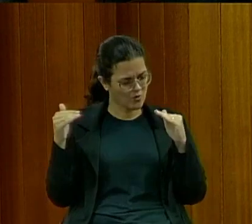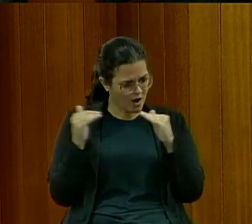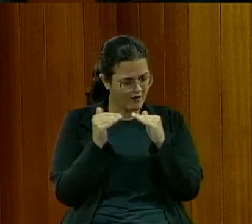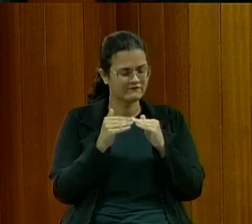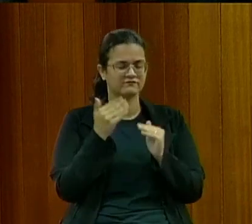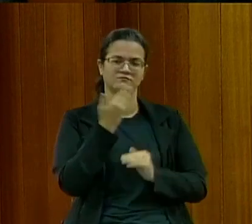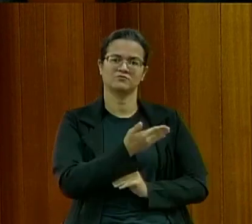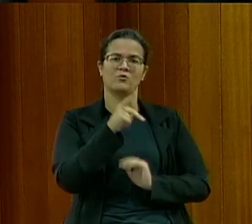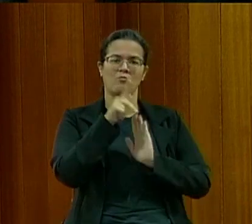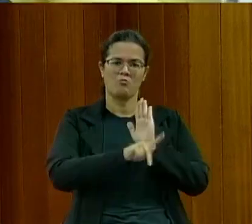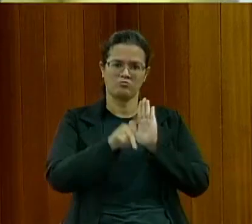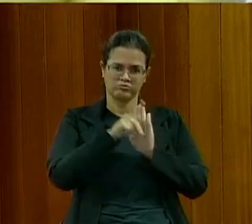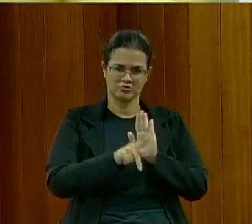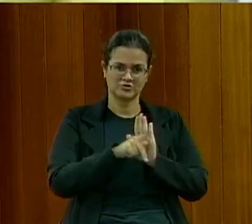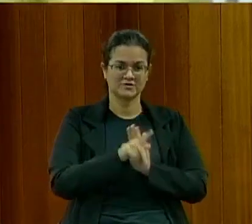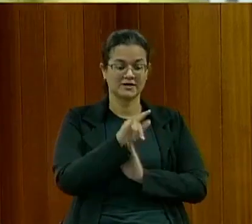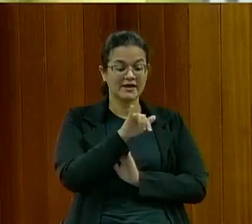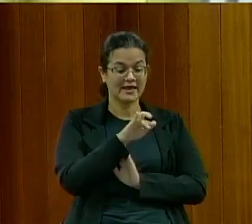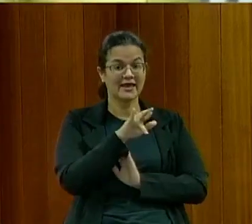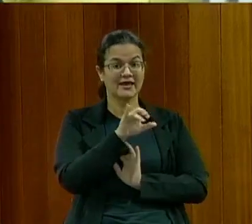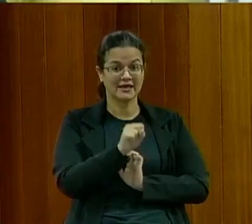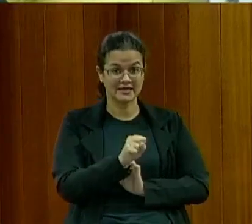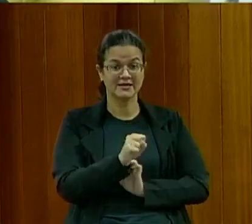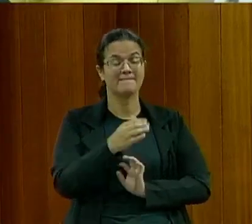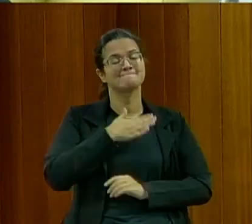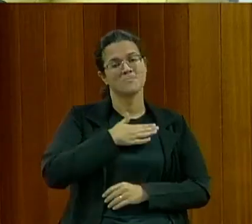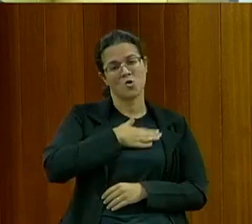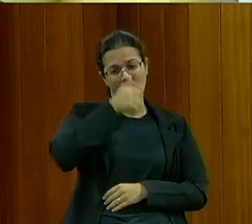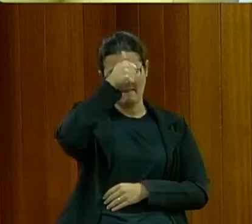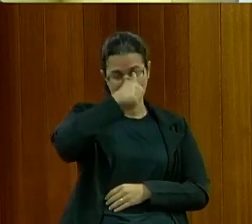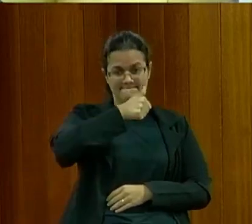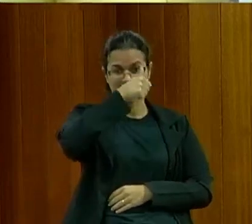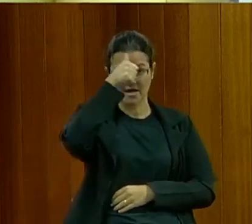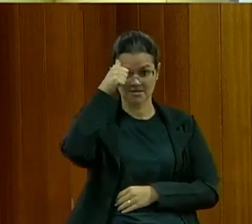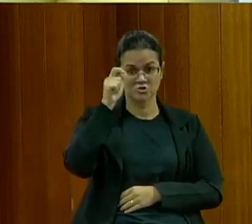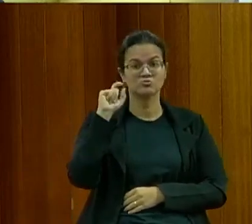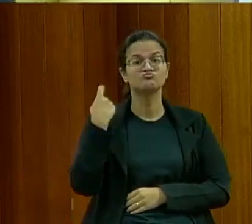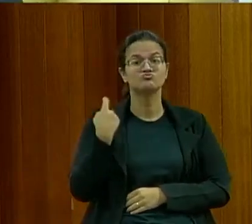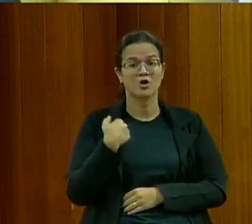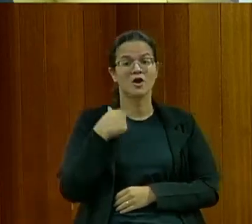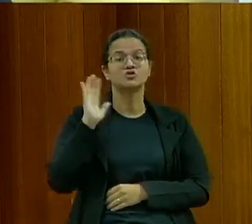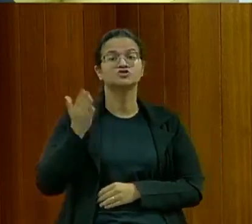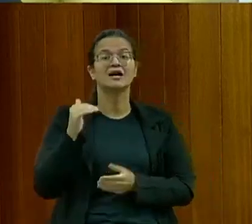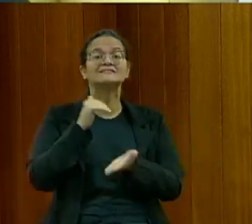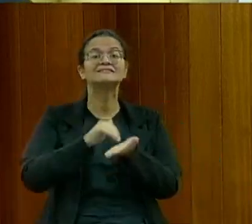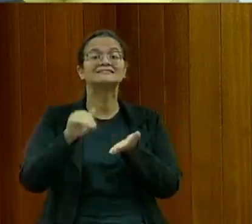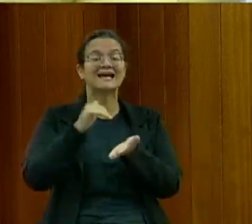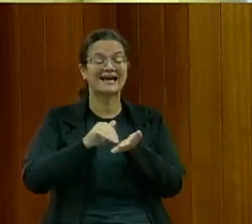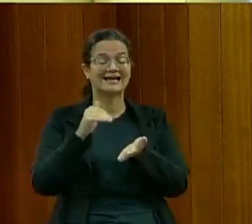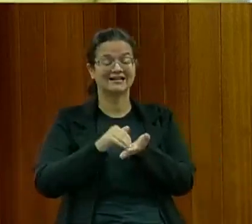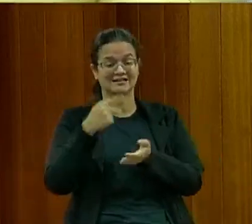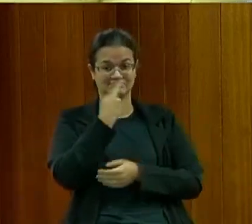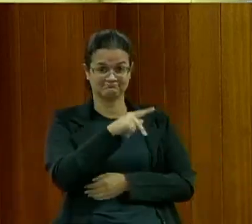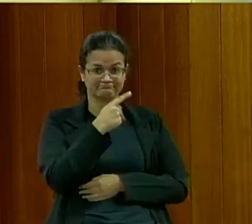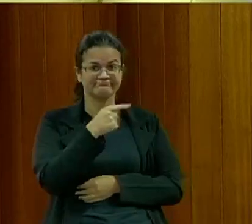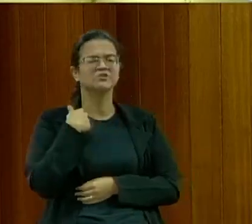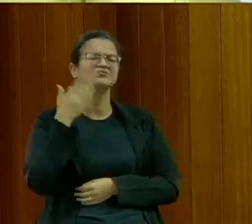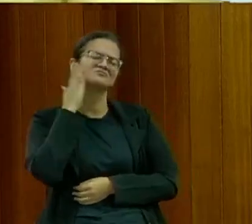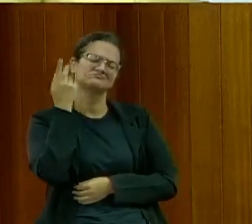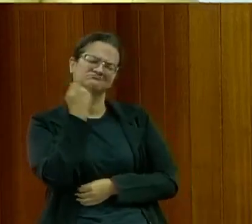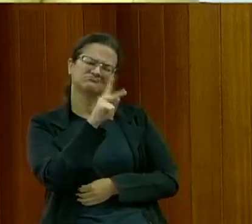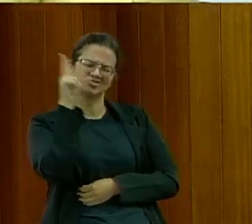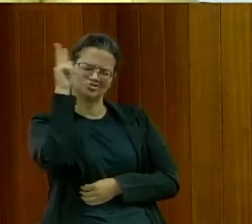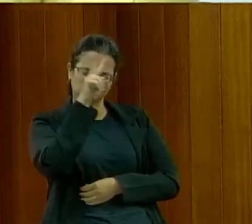Rezende foi meu padrinho, eu fui secretário dele. Sei da história do Íris Rezende, que é das histórias mais bonitas dentro do